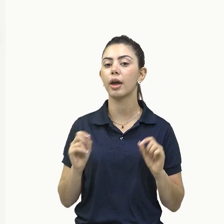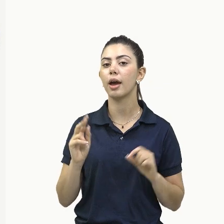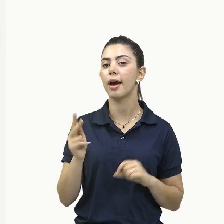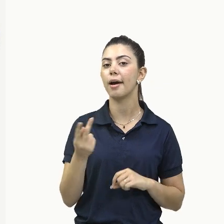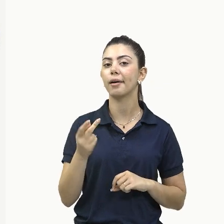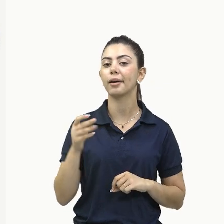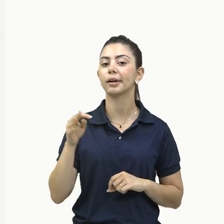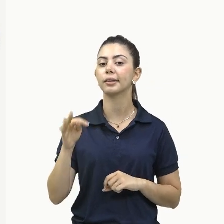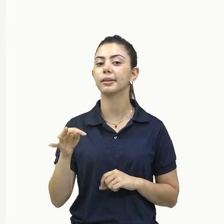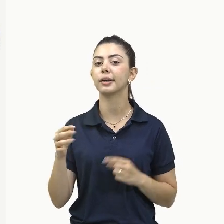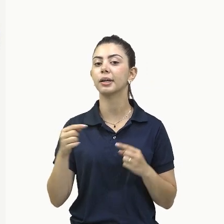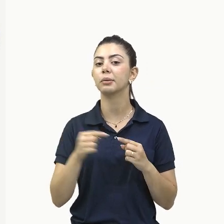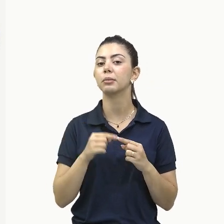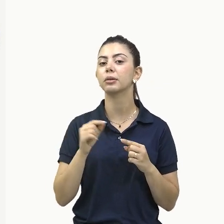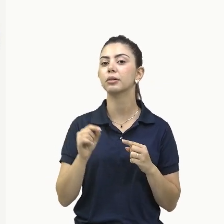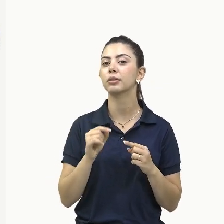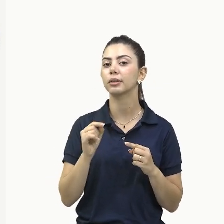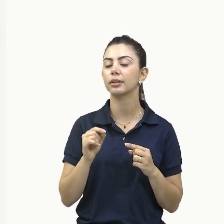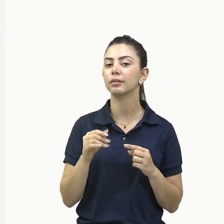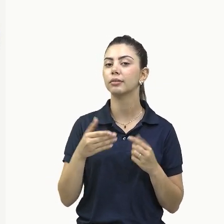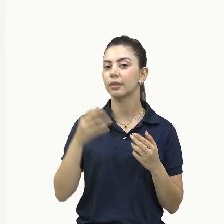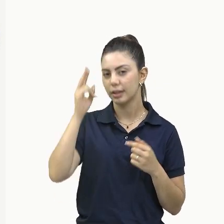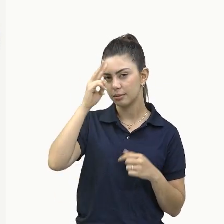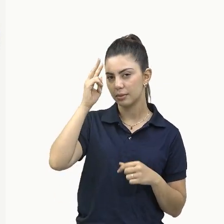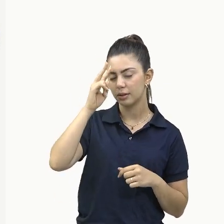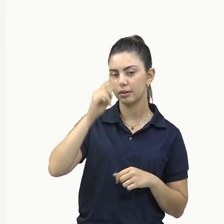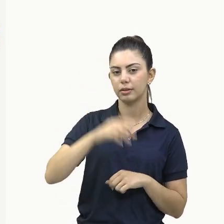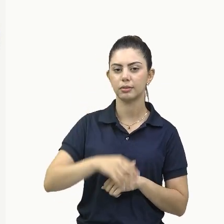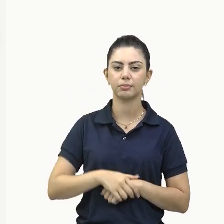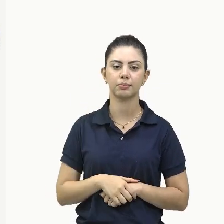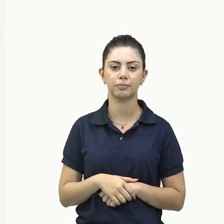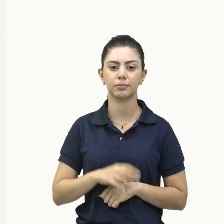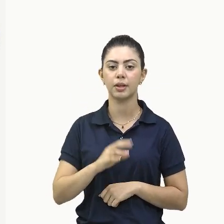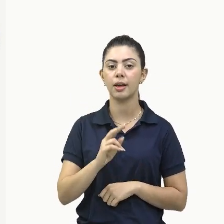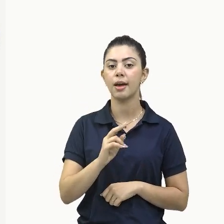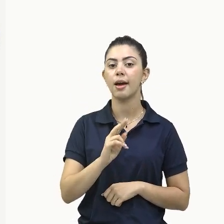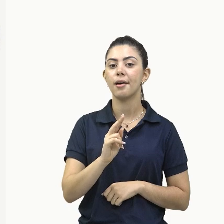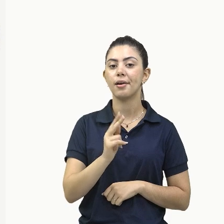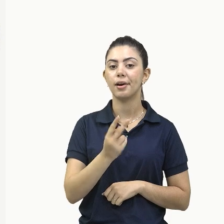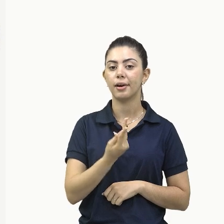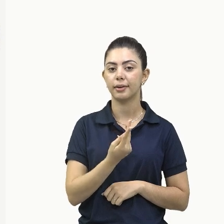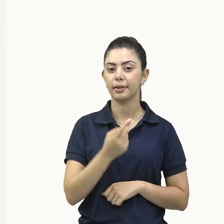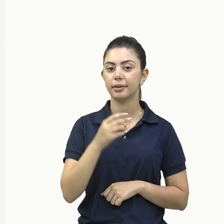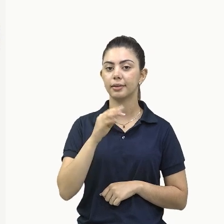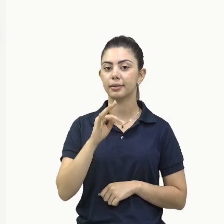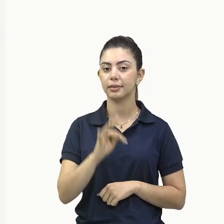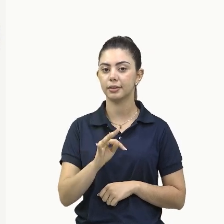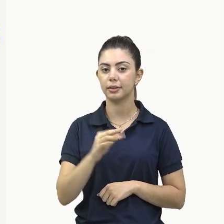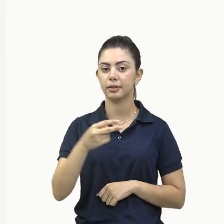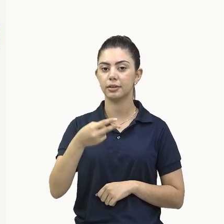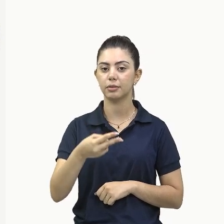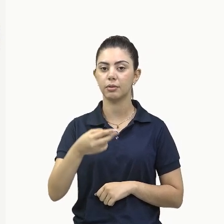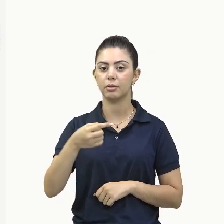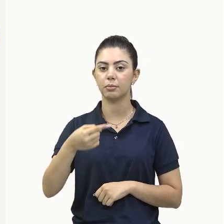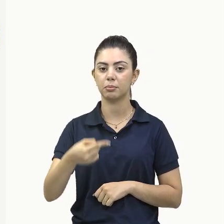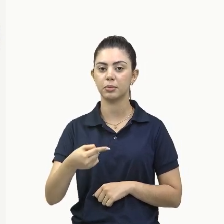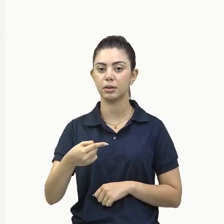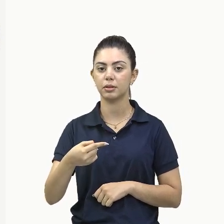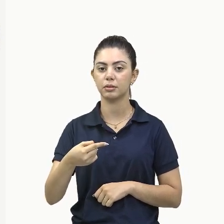h de t? O nosso h de t, né, é igual a